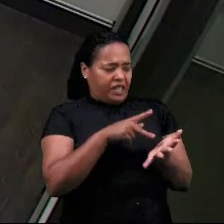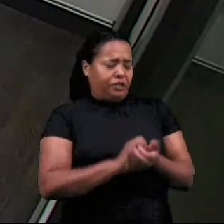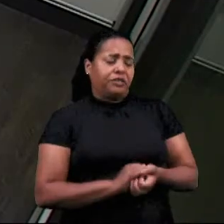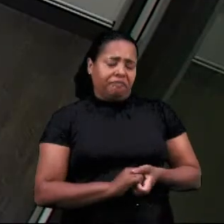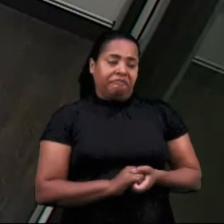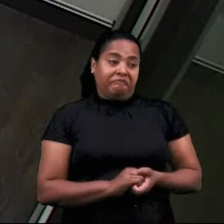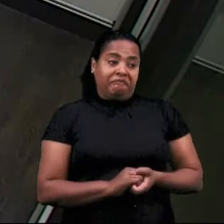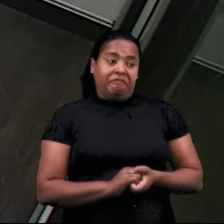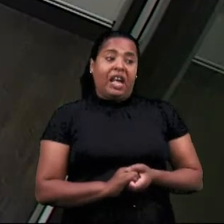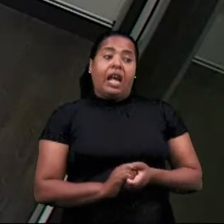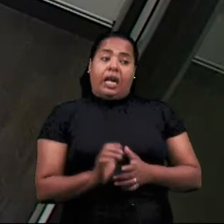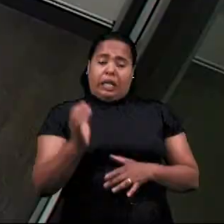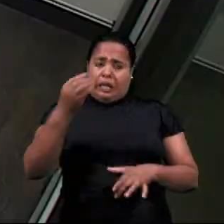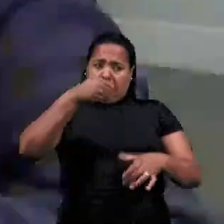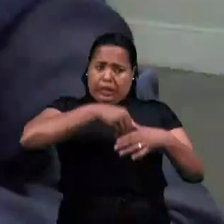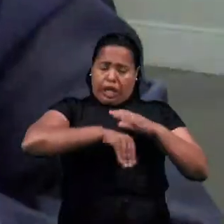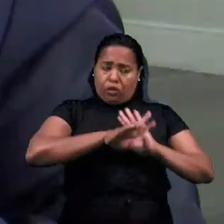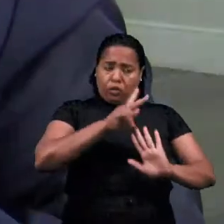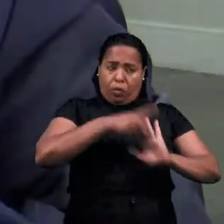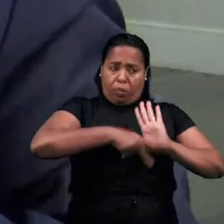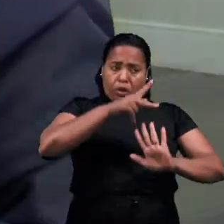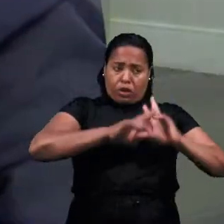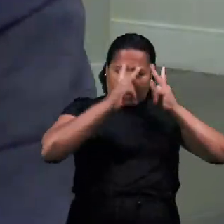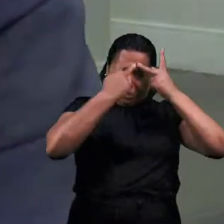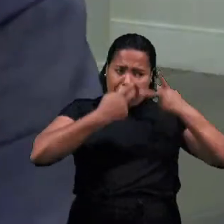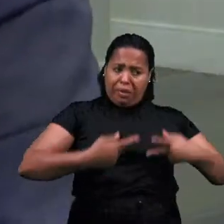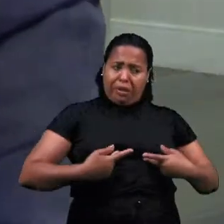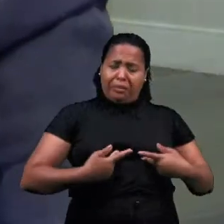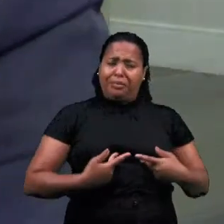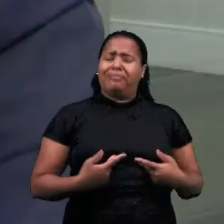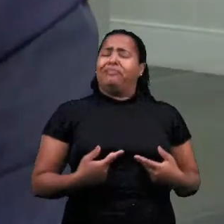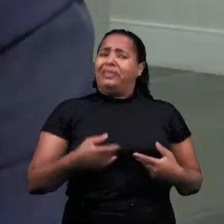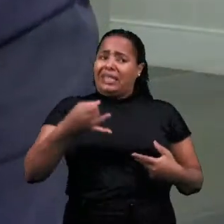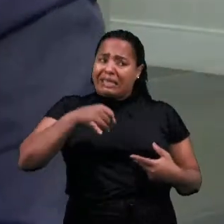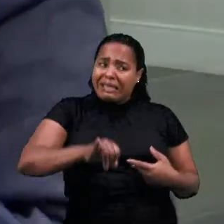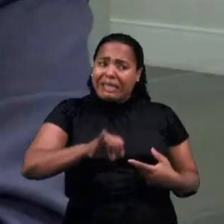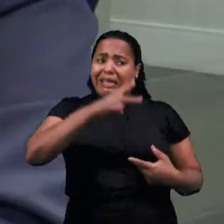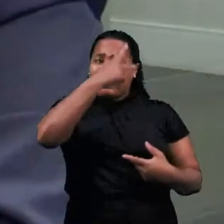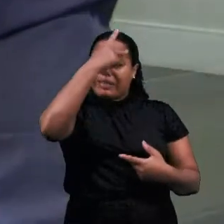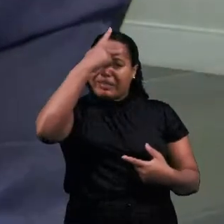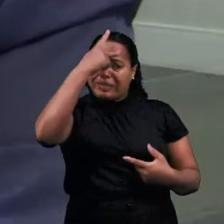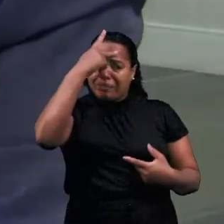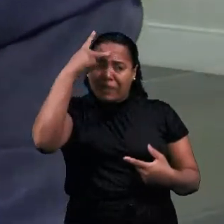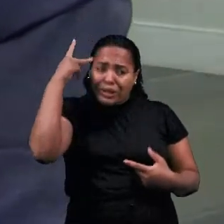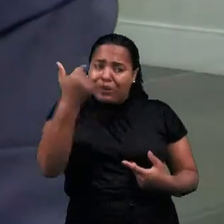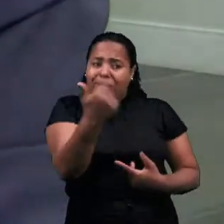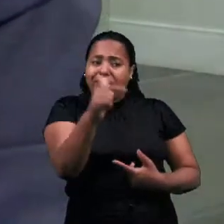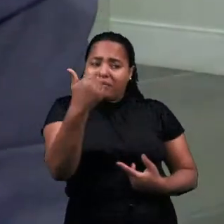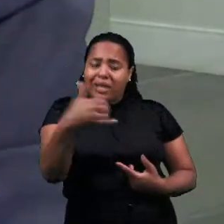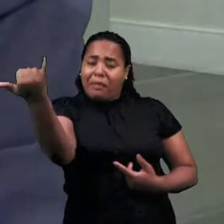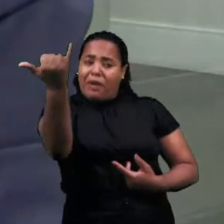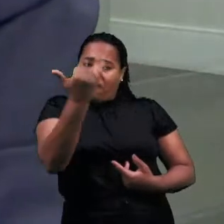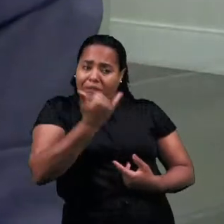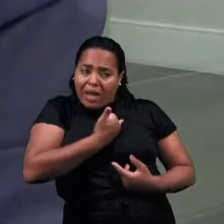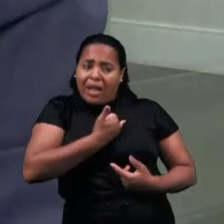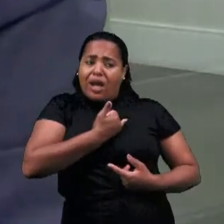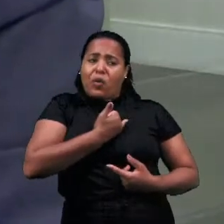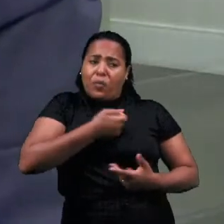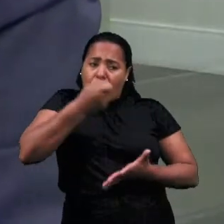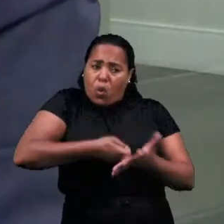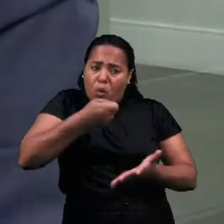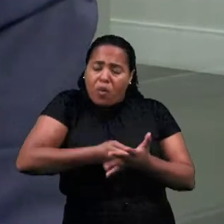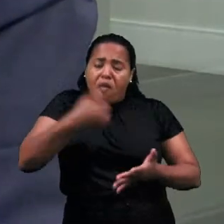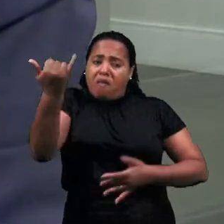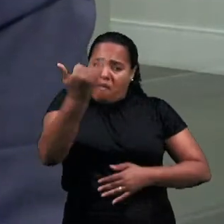falando dentro de um plano racional, se não fosse alguém para insistir, falar do Senhor. E a gente pode até, não